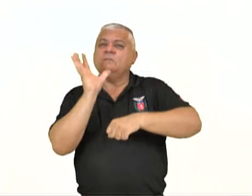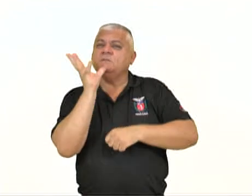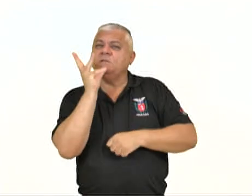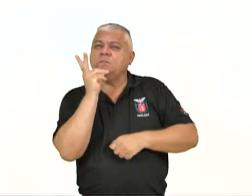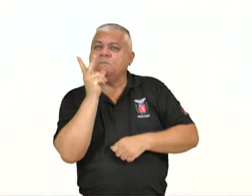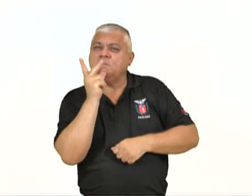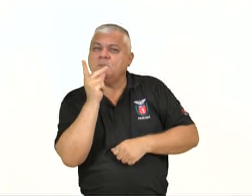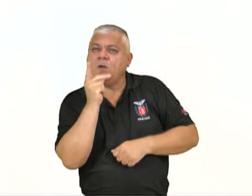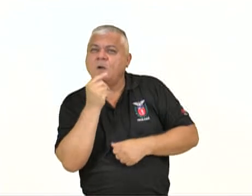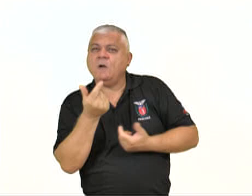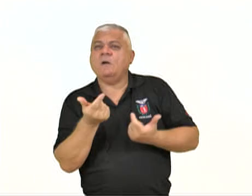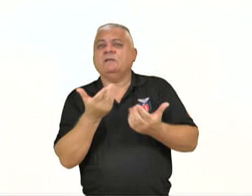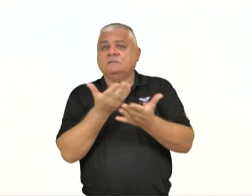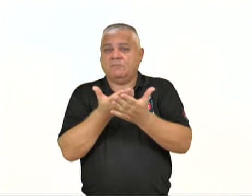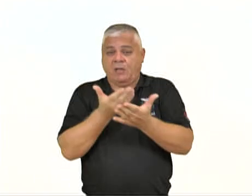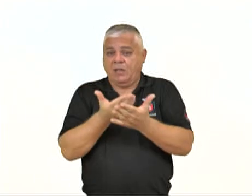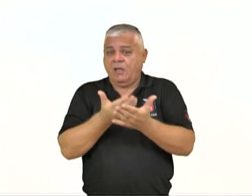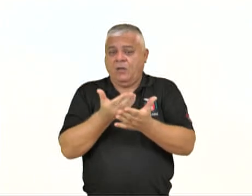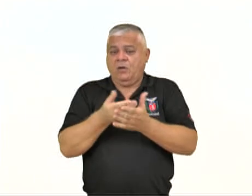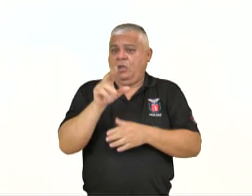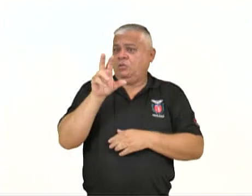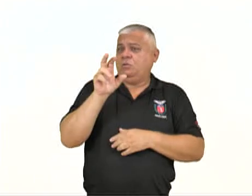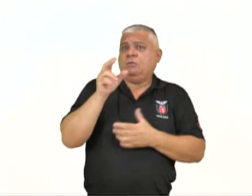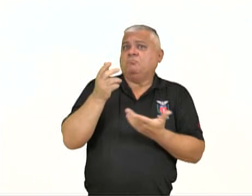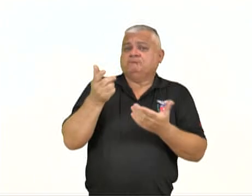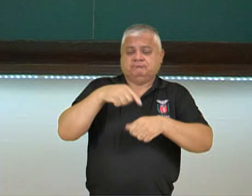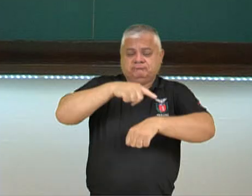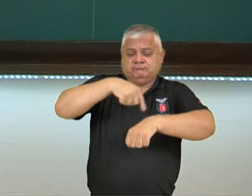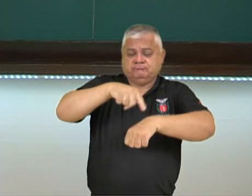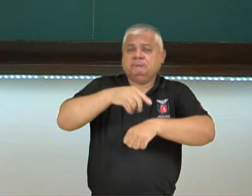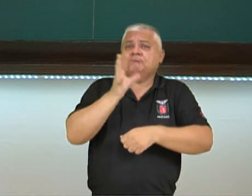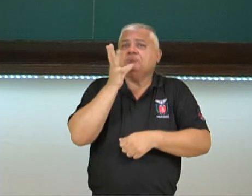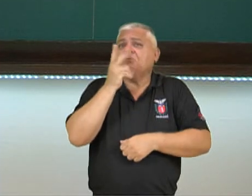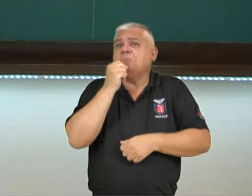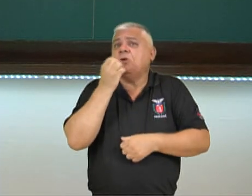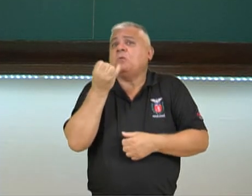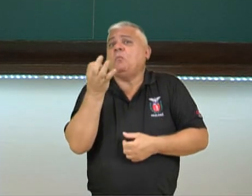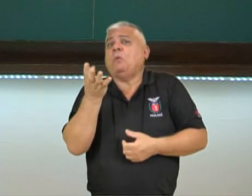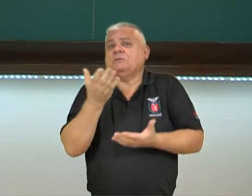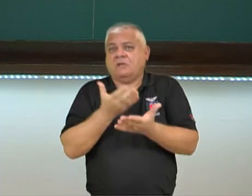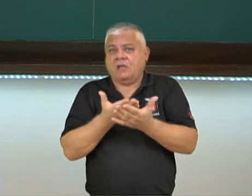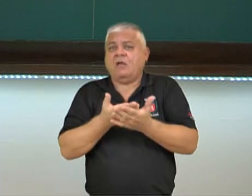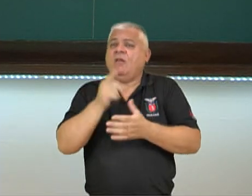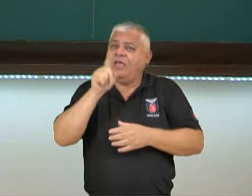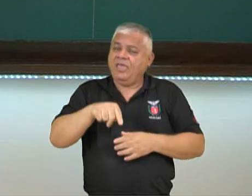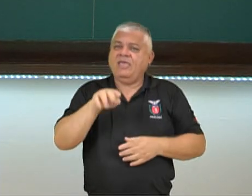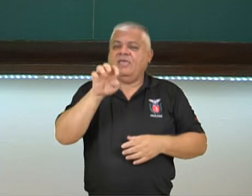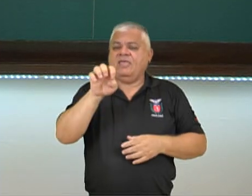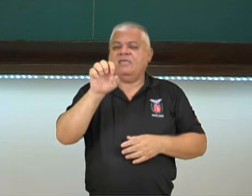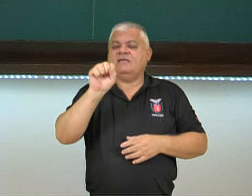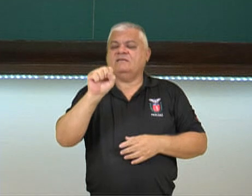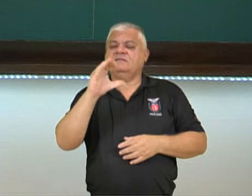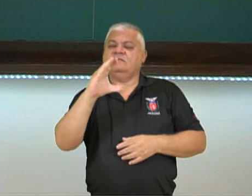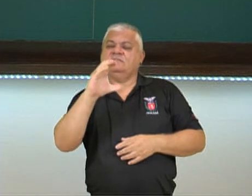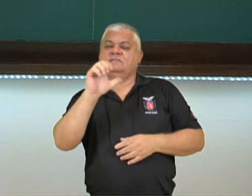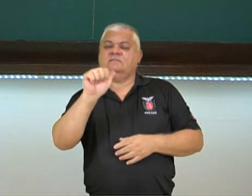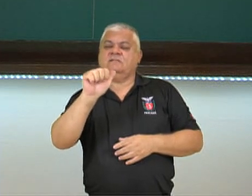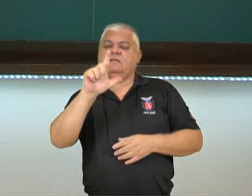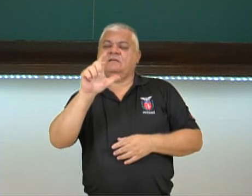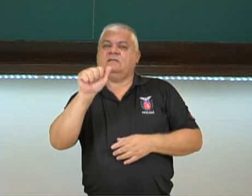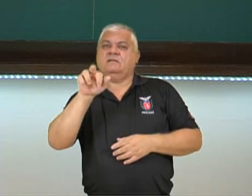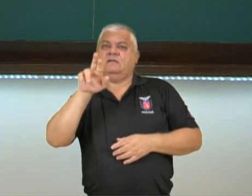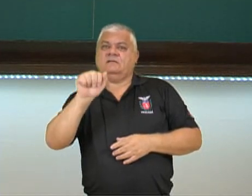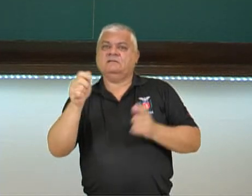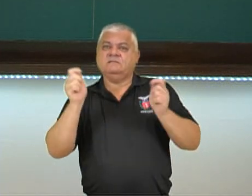aula são exemplos de grandezas físicas escalares. Elas são necessariamente, meus queridos, toda aquela grandeza que você consegue